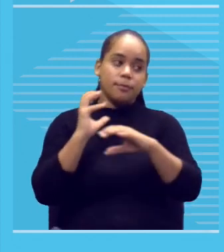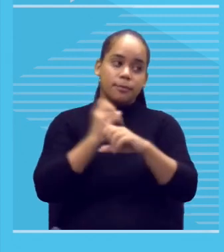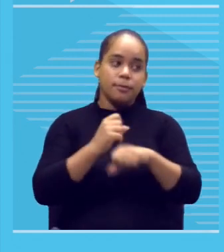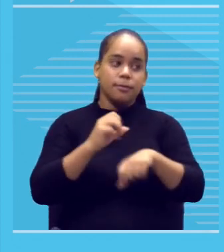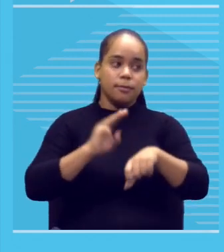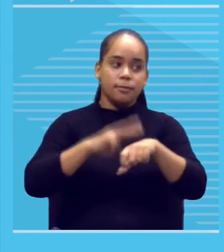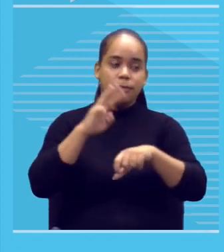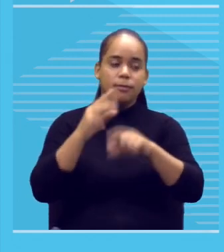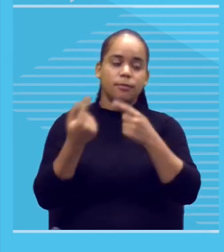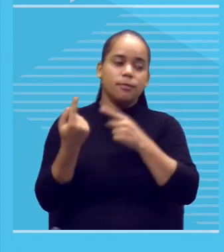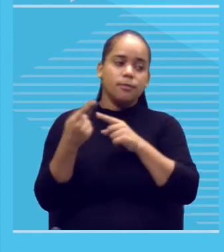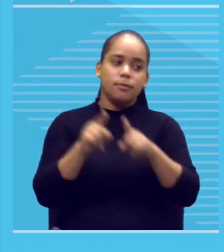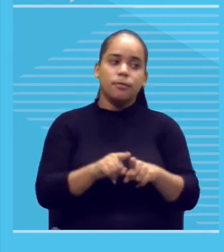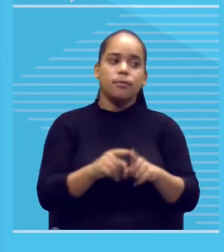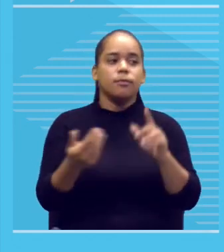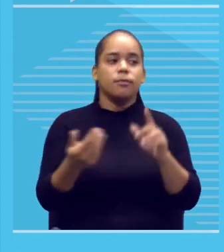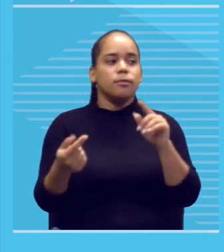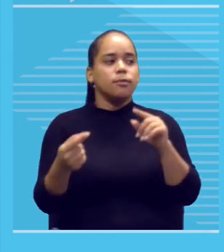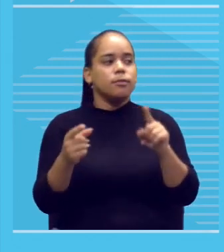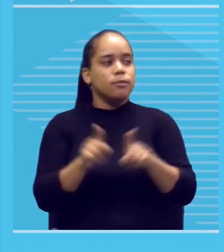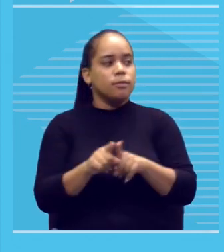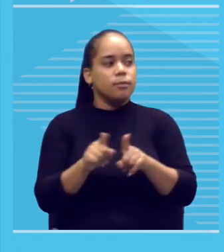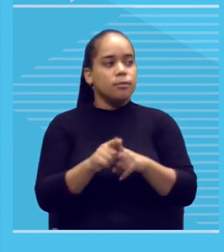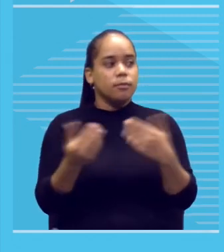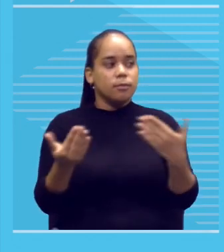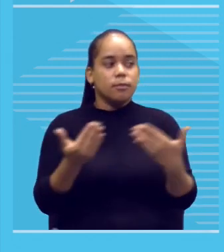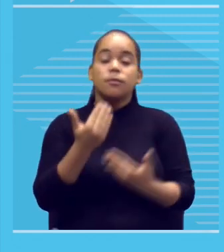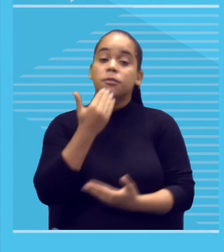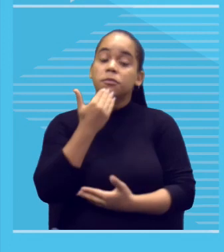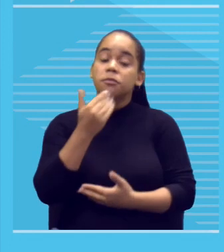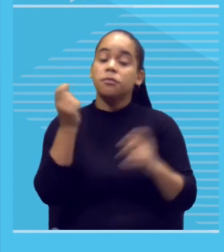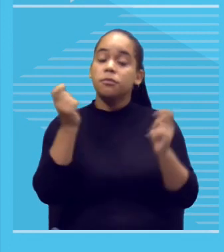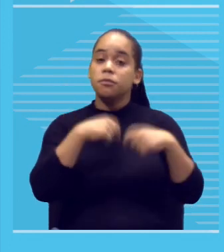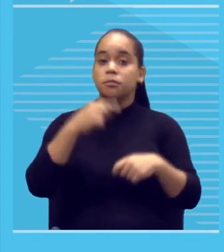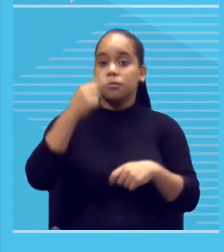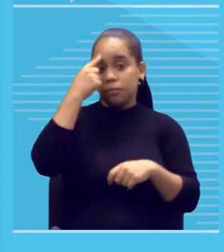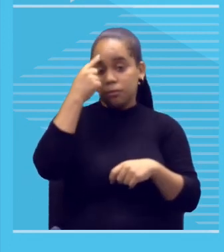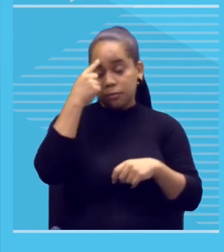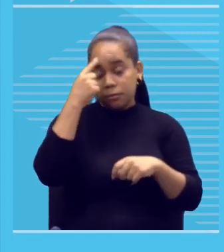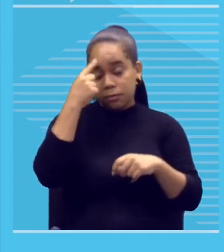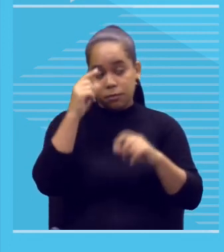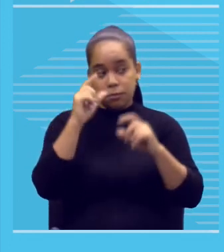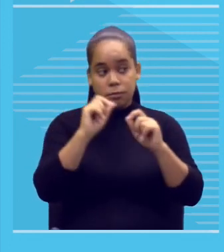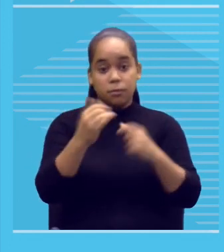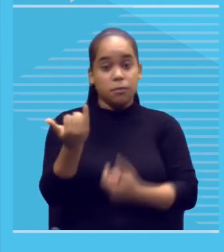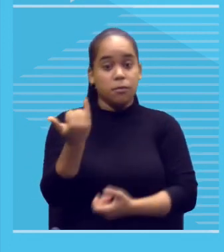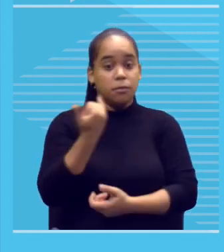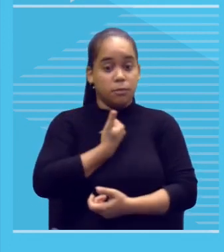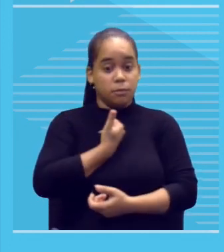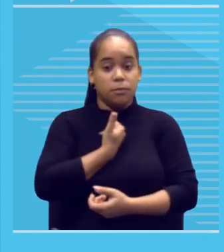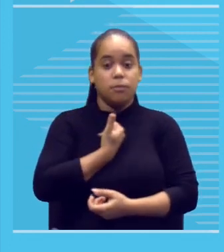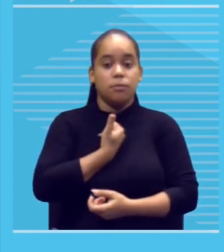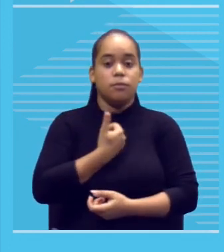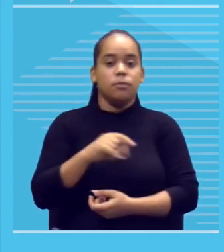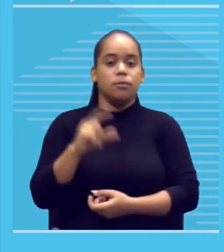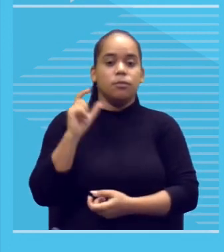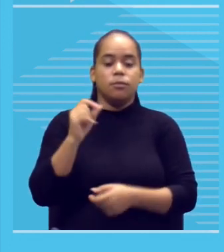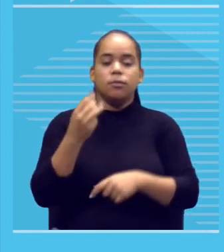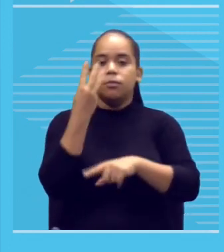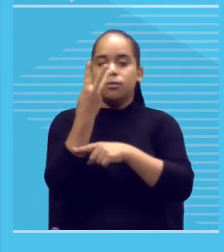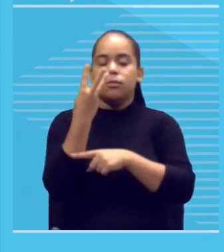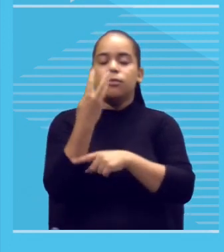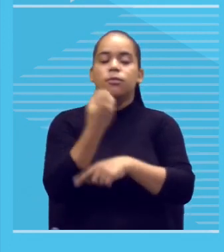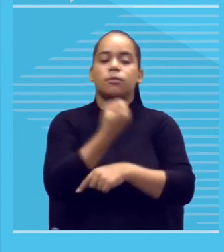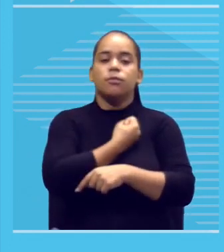de três números consecutivos agora eu vou pedir para você raciocinar comigo me diz aí três